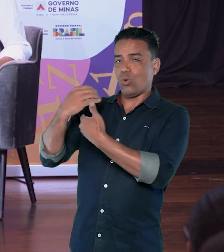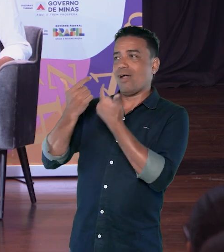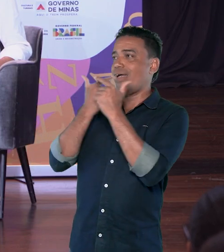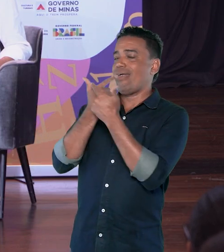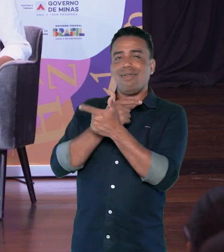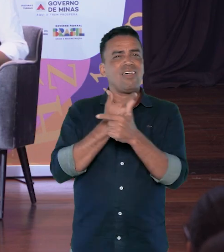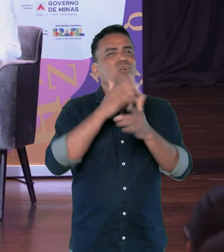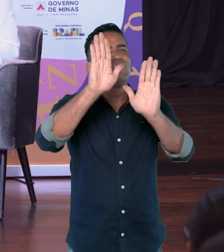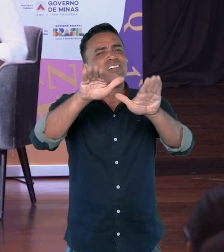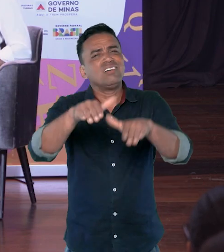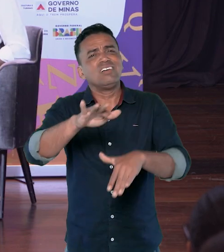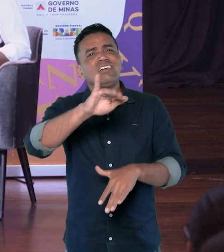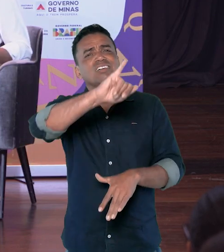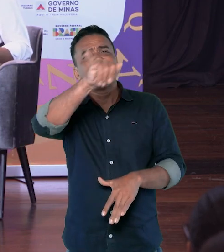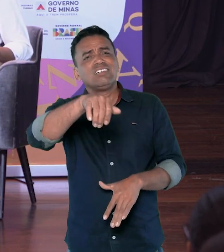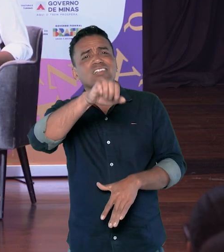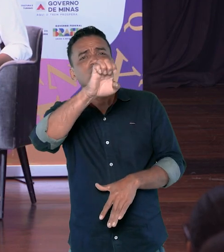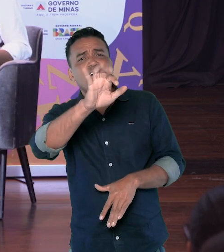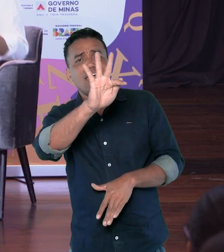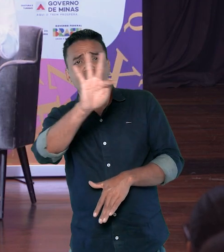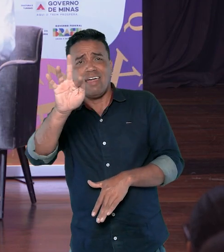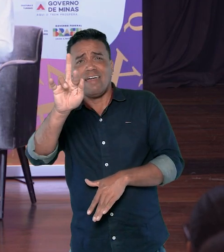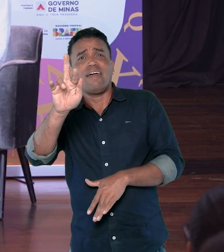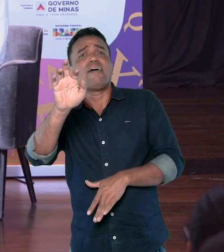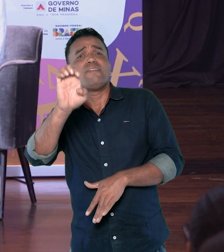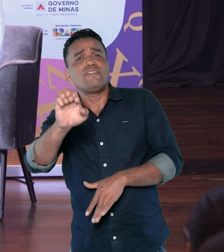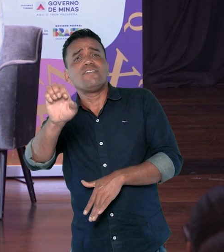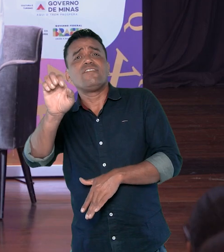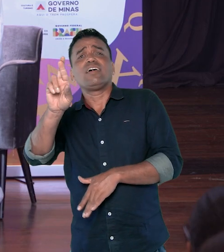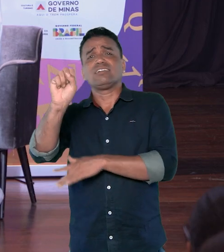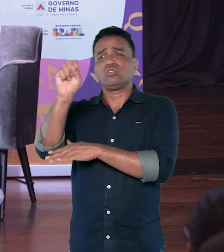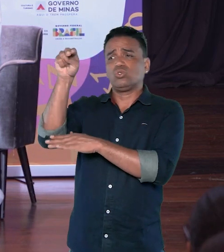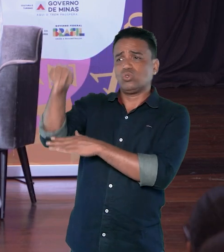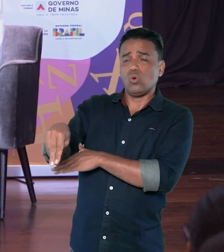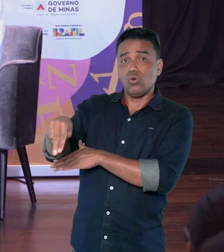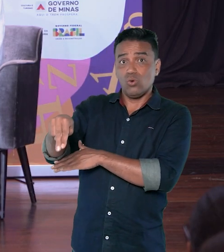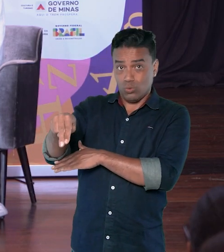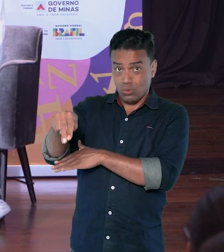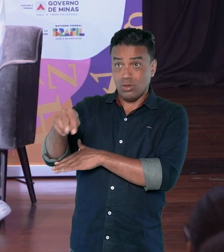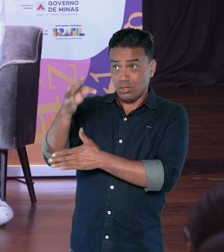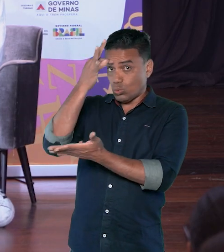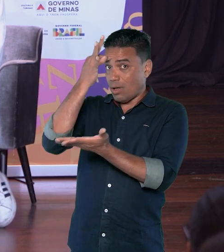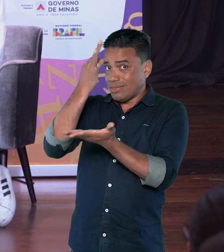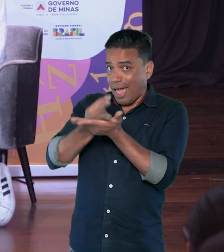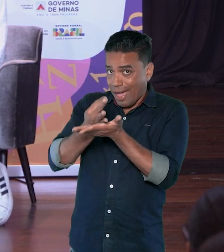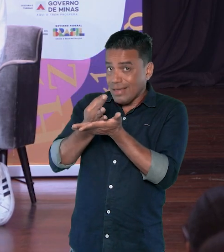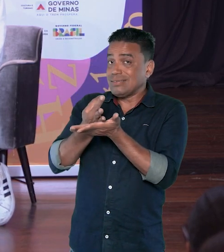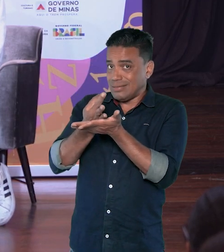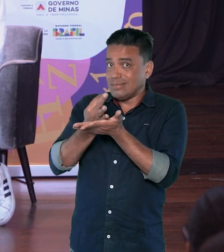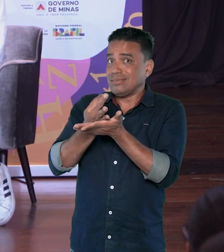e disse: Jefferson, olha com esse papo furado aí, você vai entregar a sua tese para a